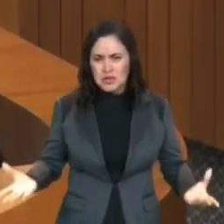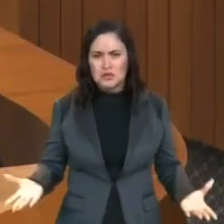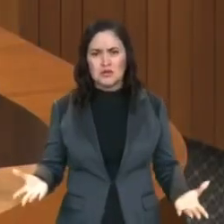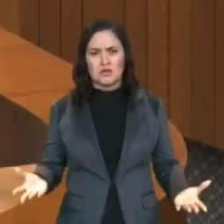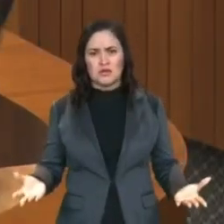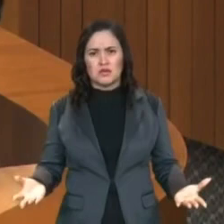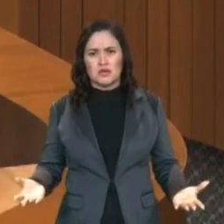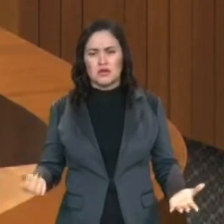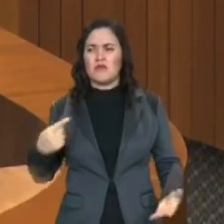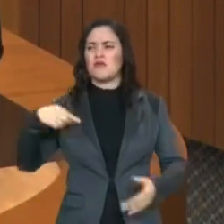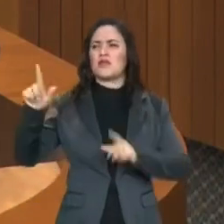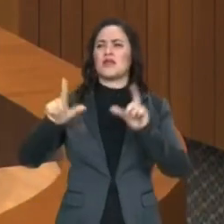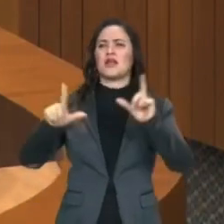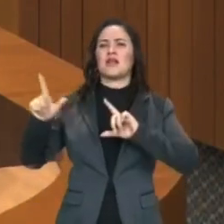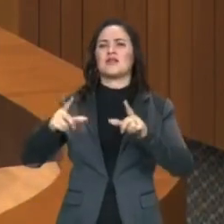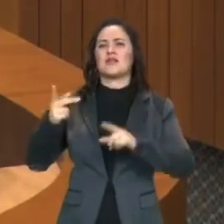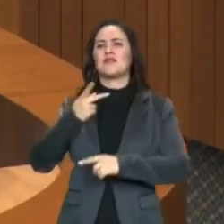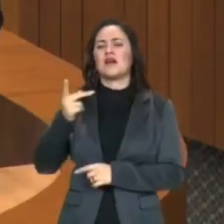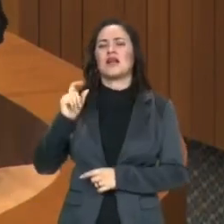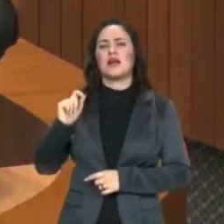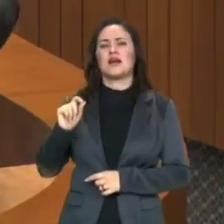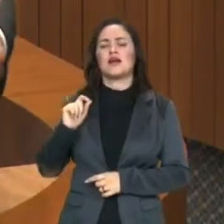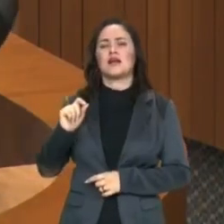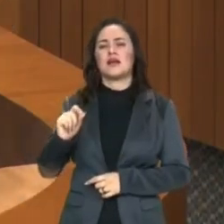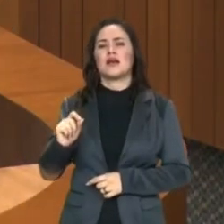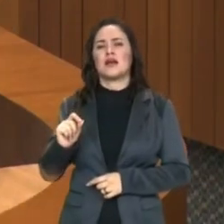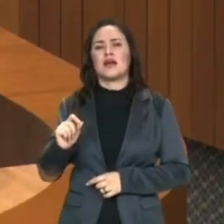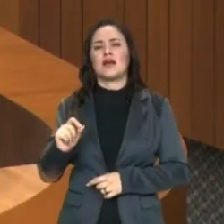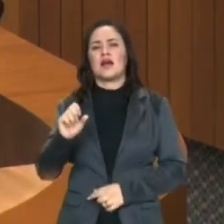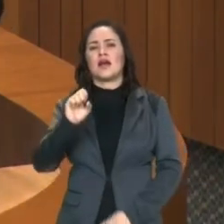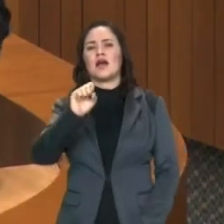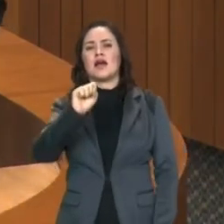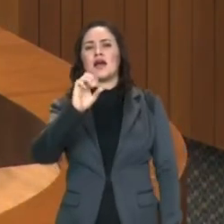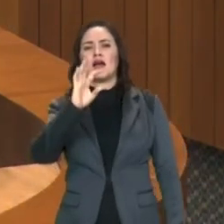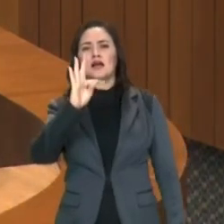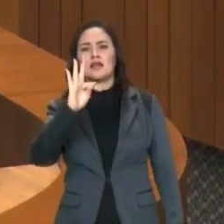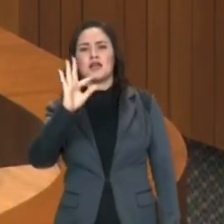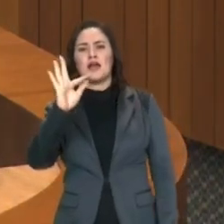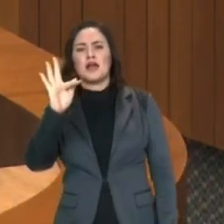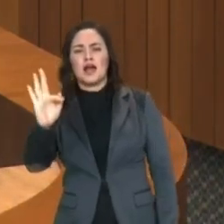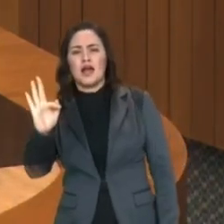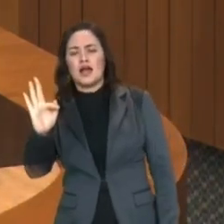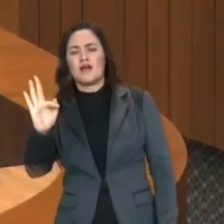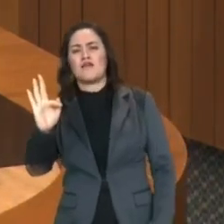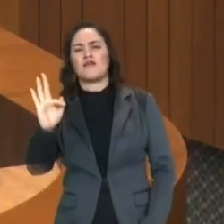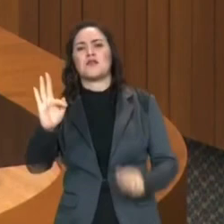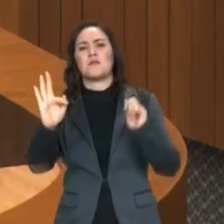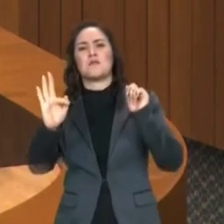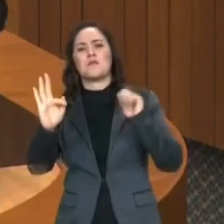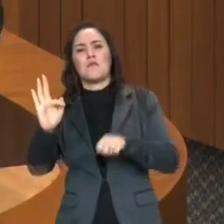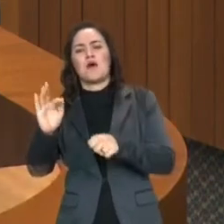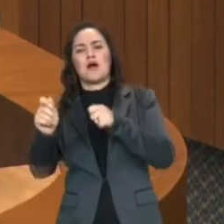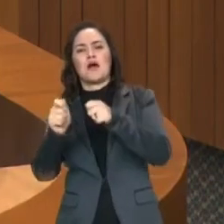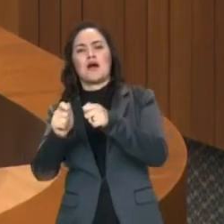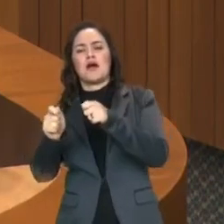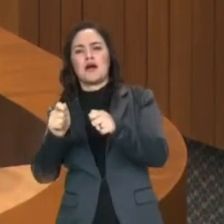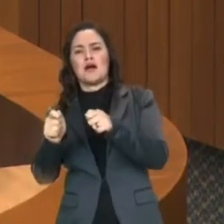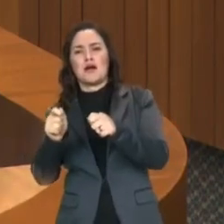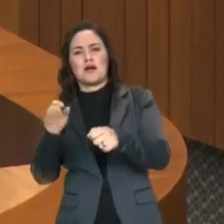dizer que as imagens pediria para o STF, se quisesse a CPMI, ter acesso a elas. E